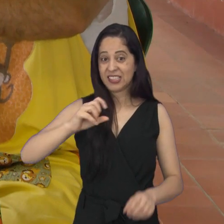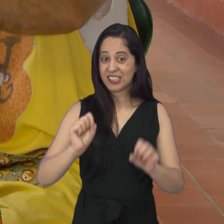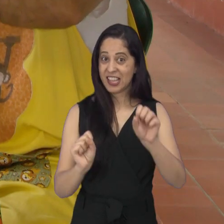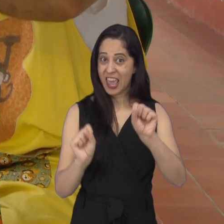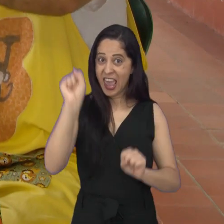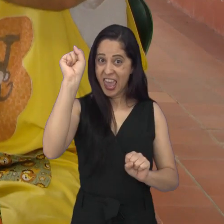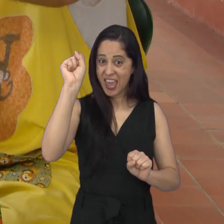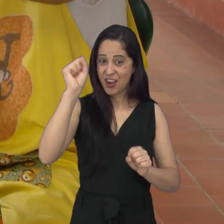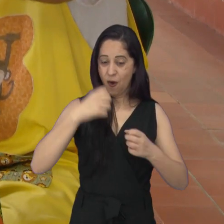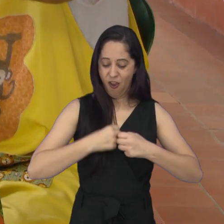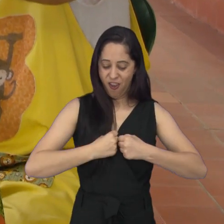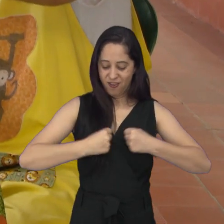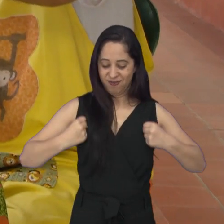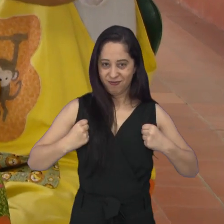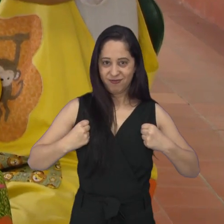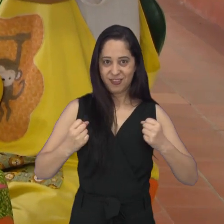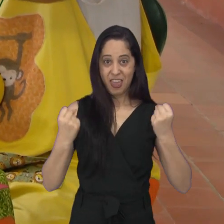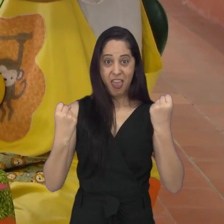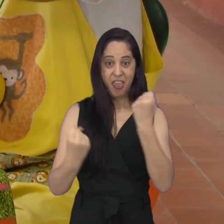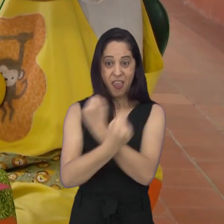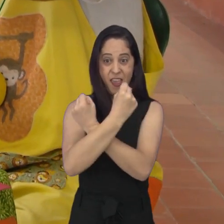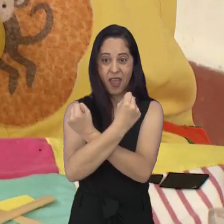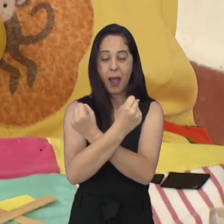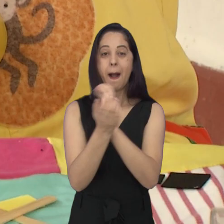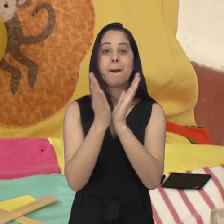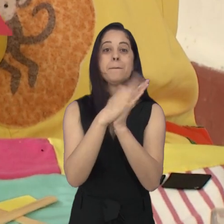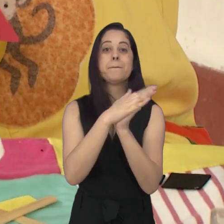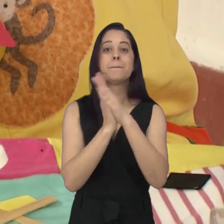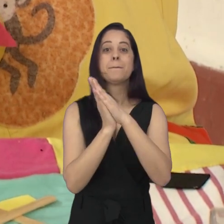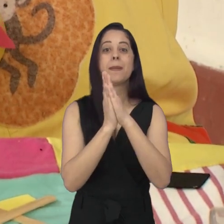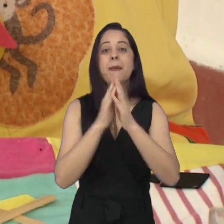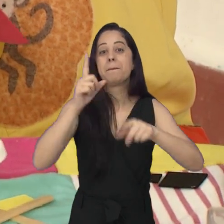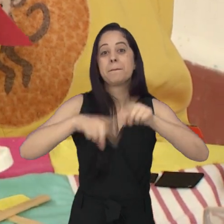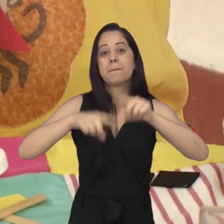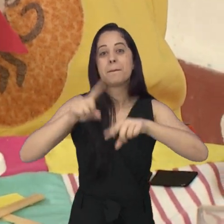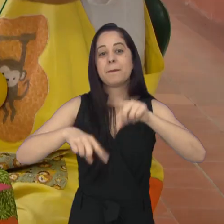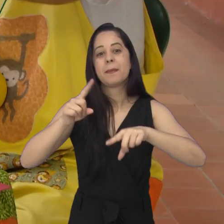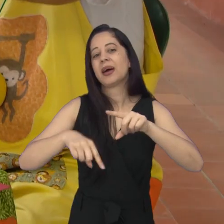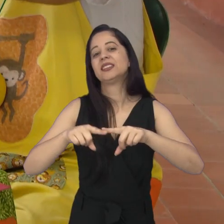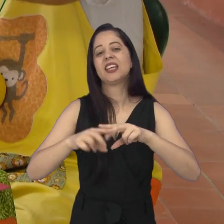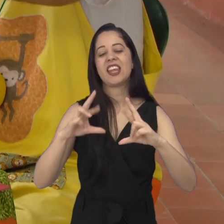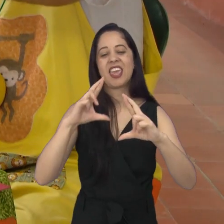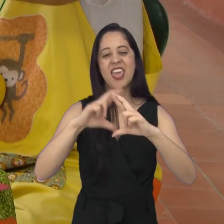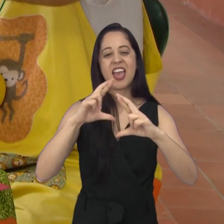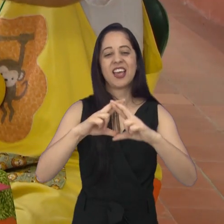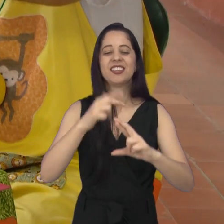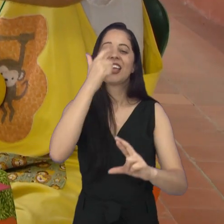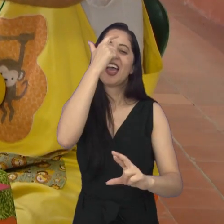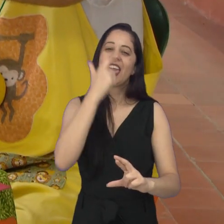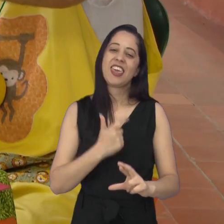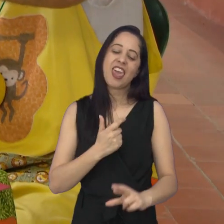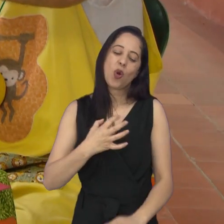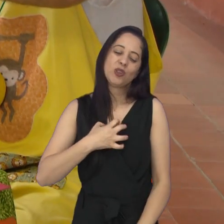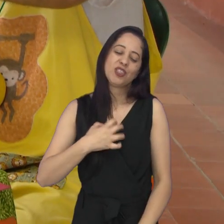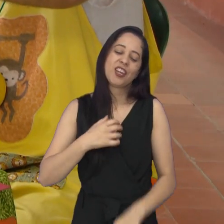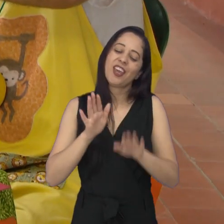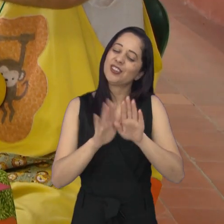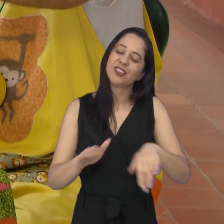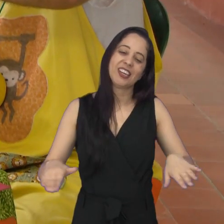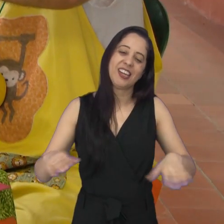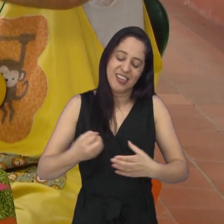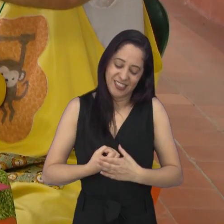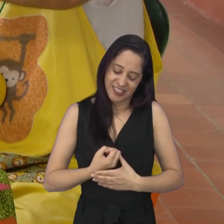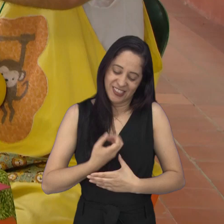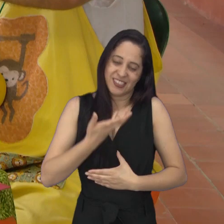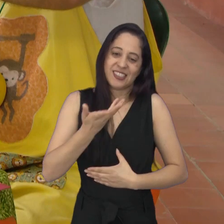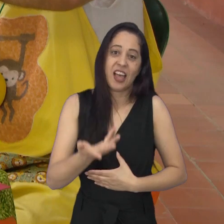heróis, totalmente com materiais recicláveis, e eu despertei a minha criança interior.